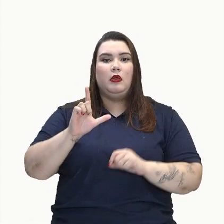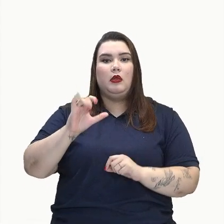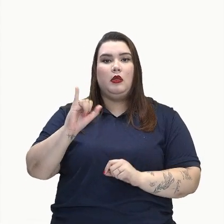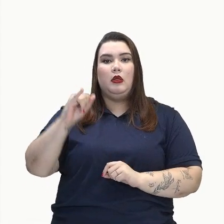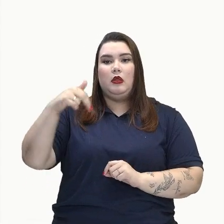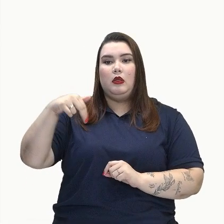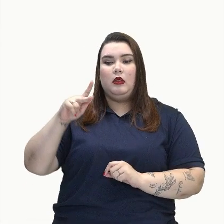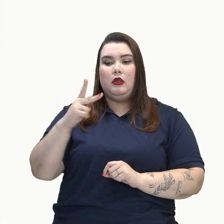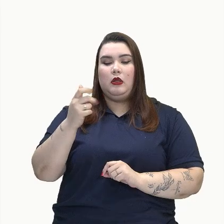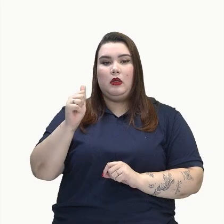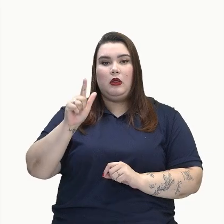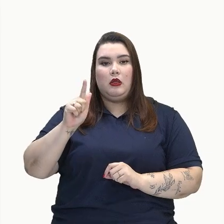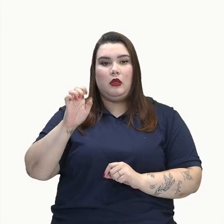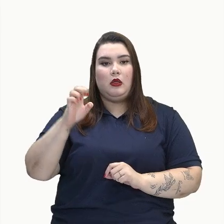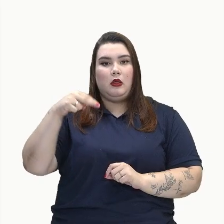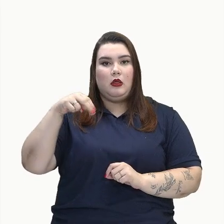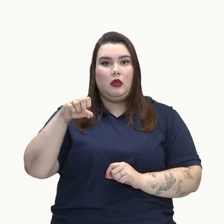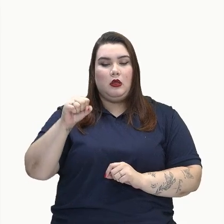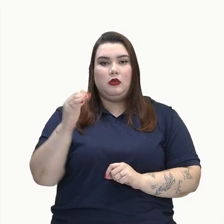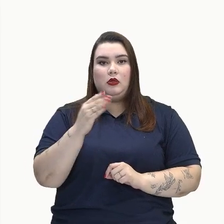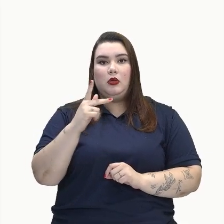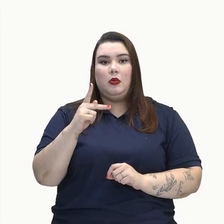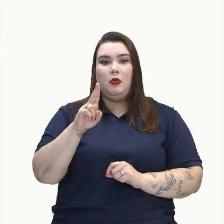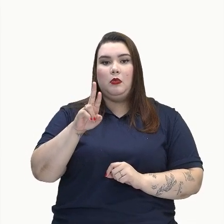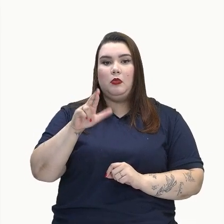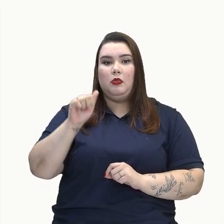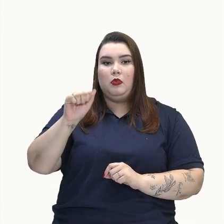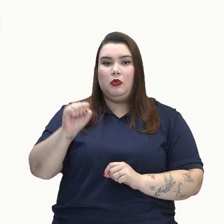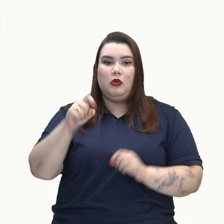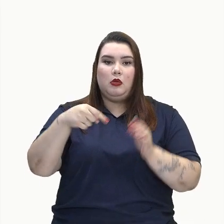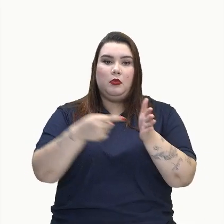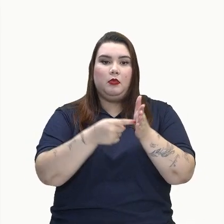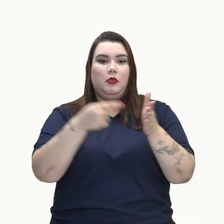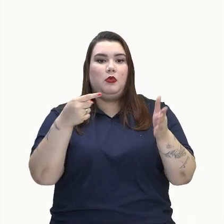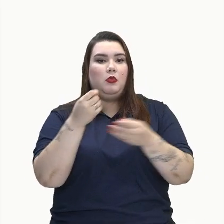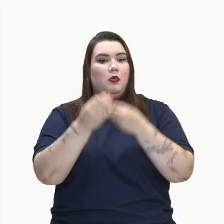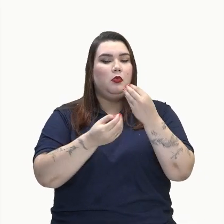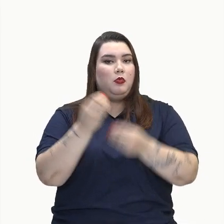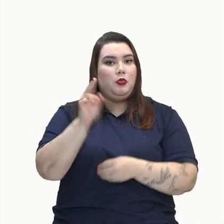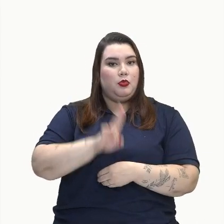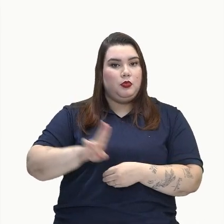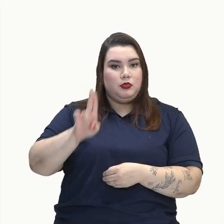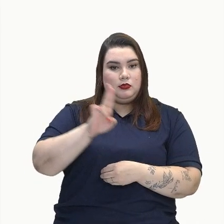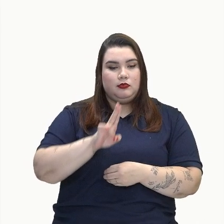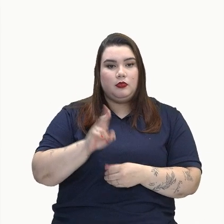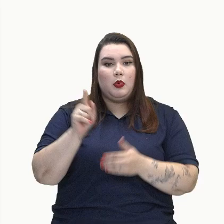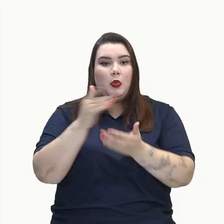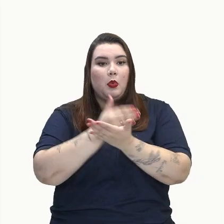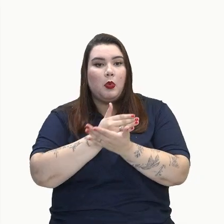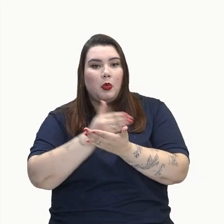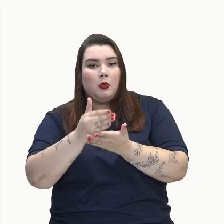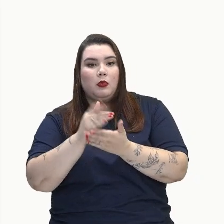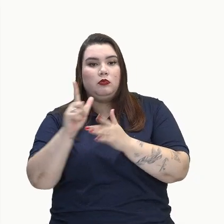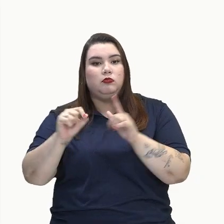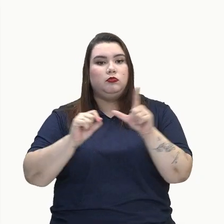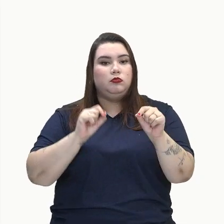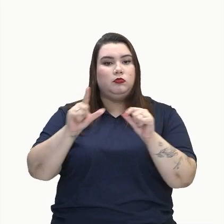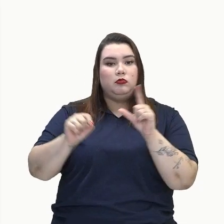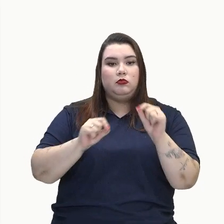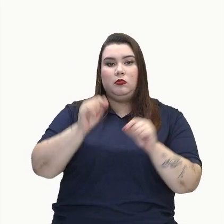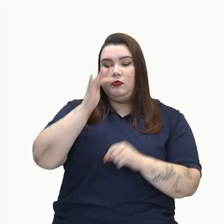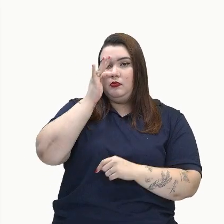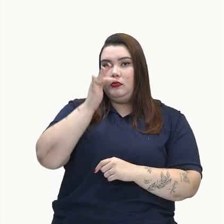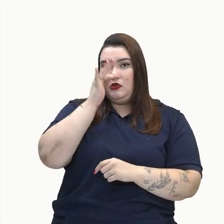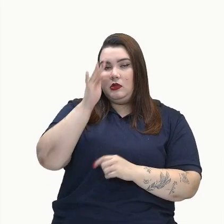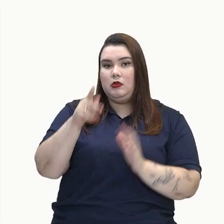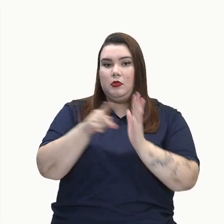puras. Então, esse é o primeiro ponto do experimento de como ele foi usado. Ele começou selecionando as plantas de